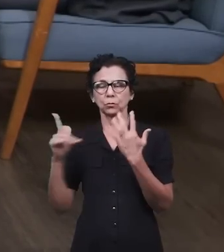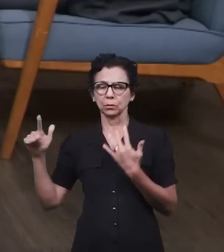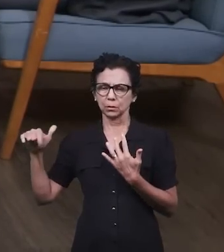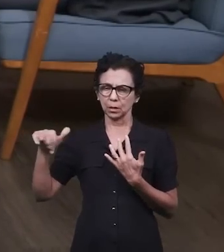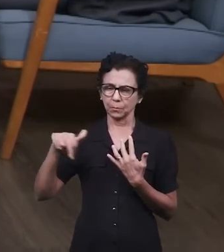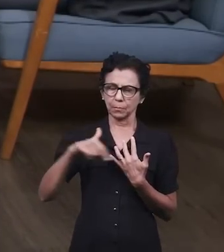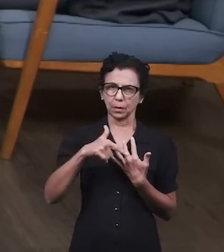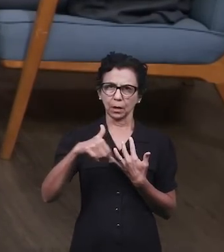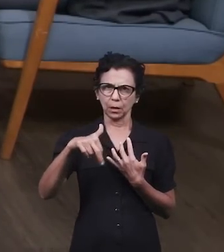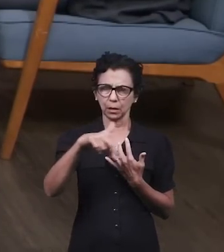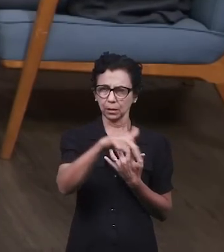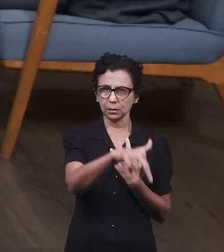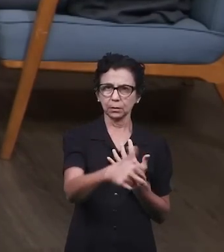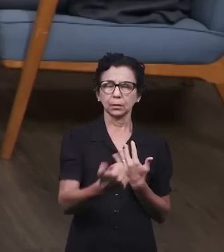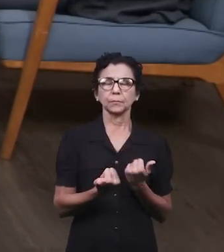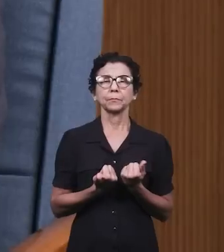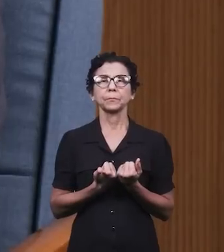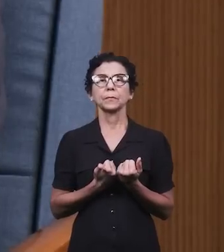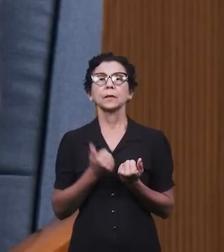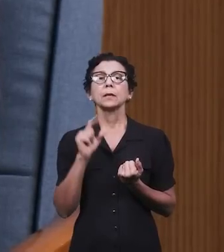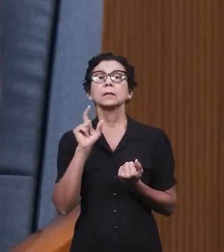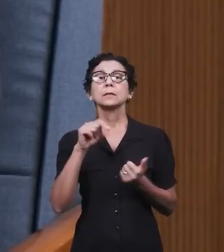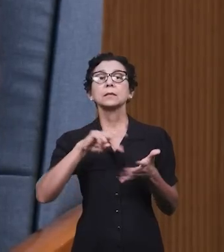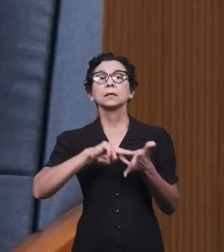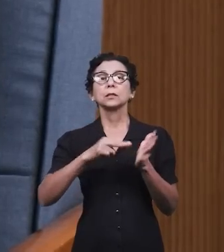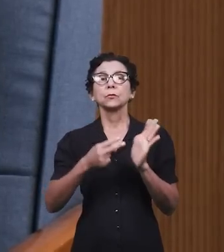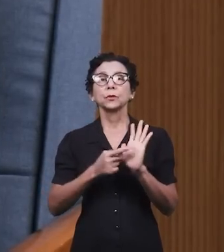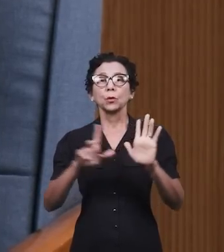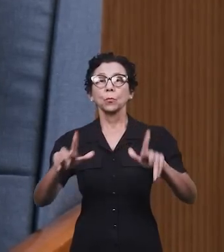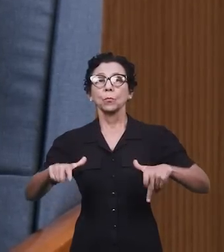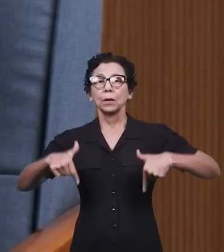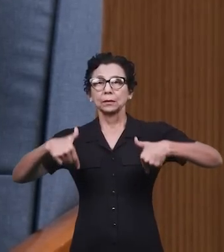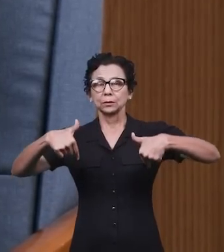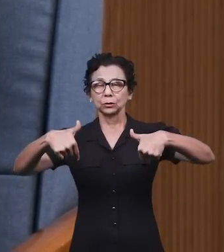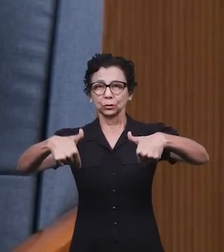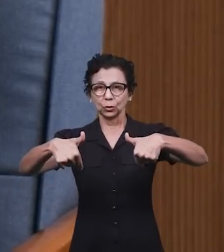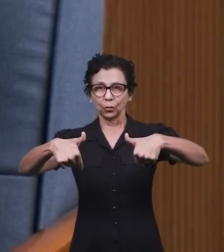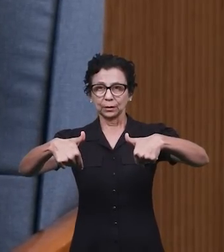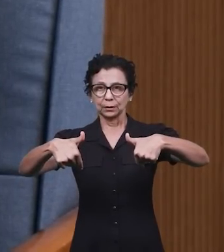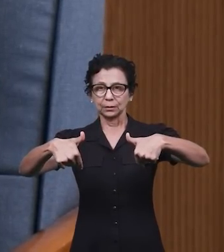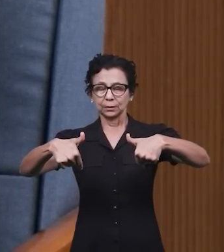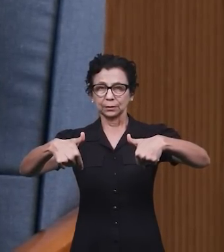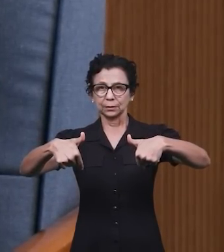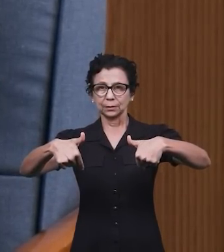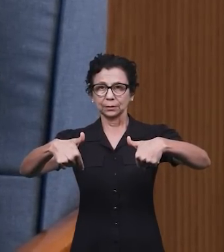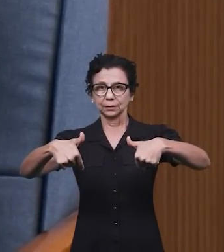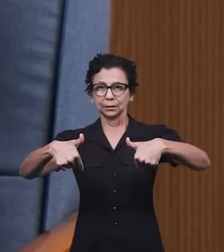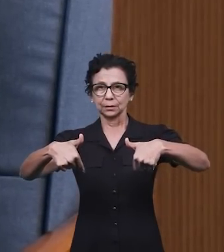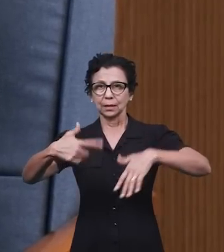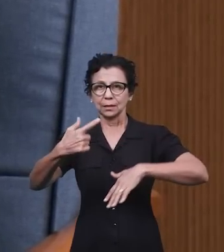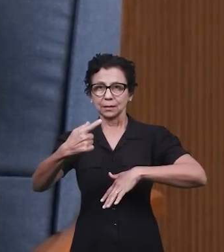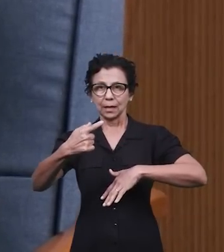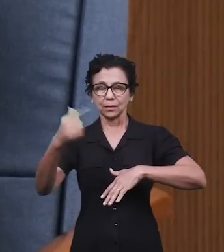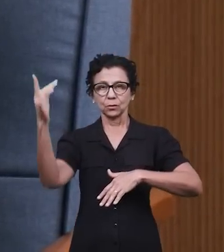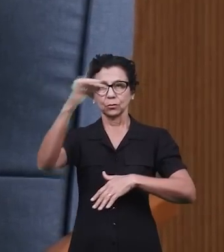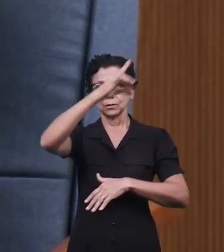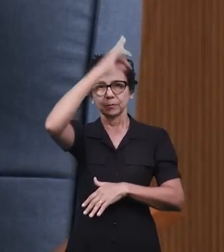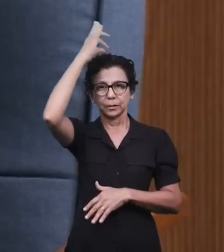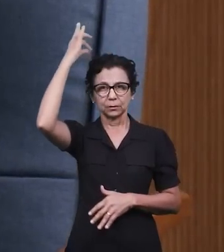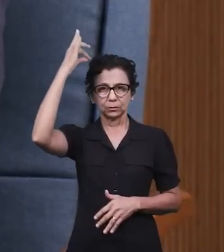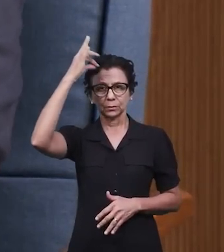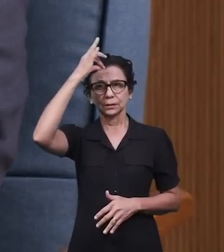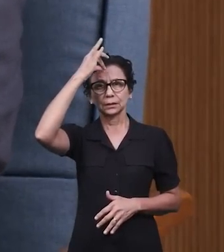das operações do Espírito Santo de Deus e aquelas 7 operações Exatamente. do Espírito Santo de